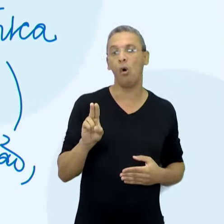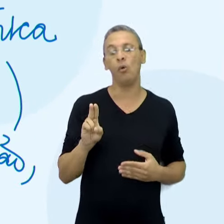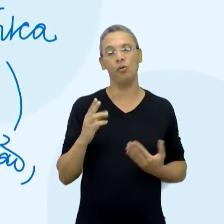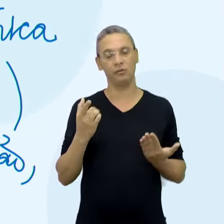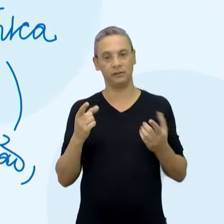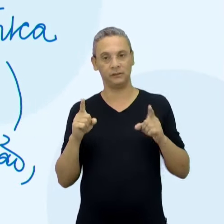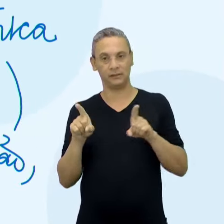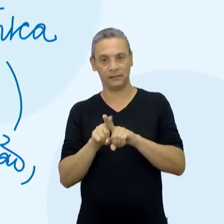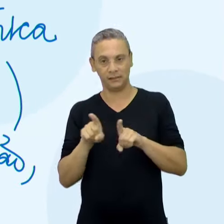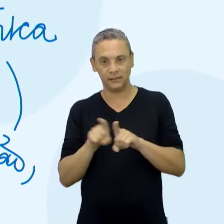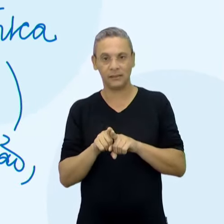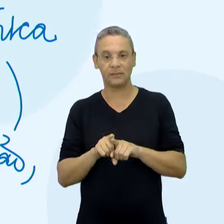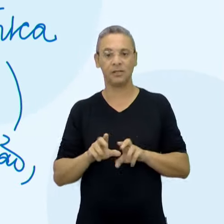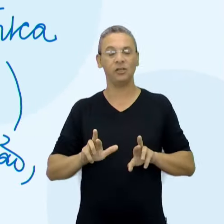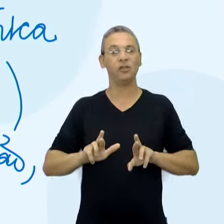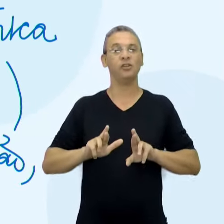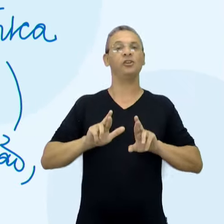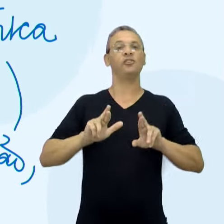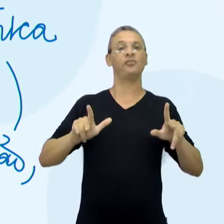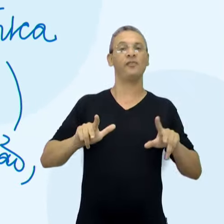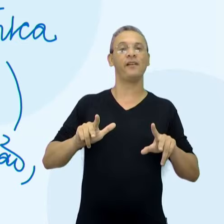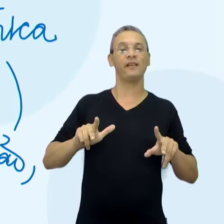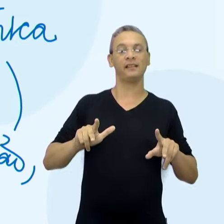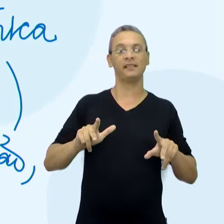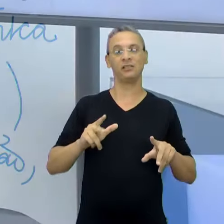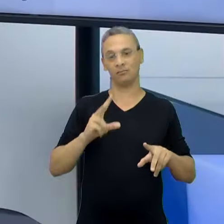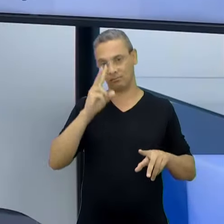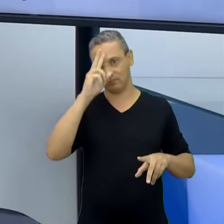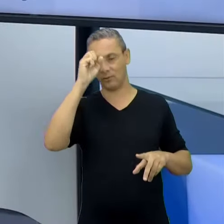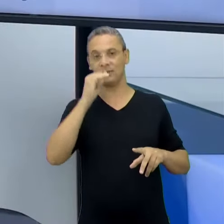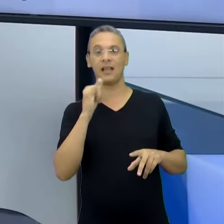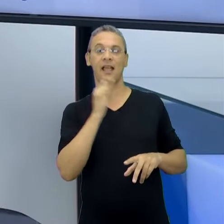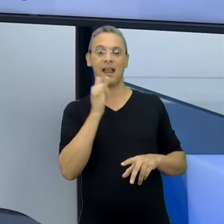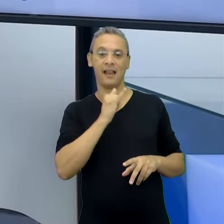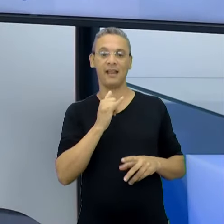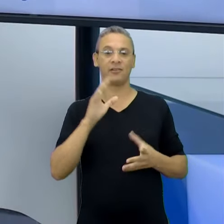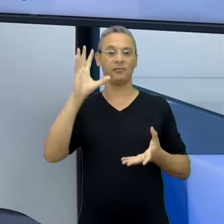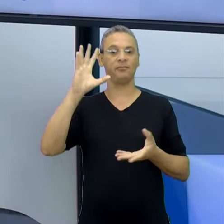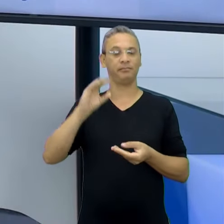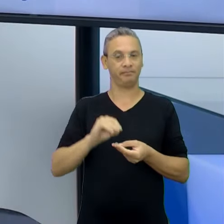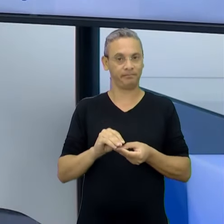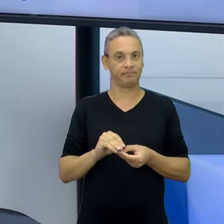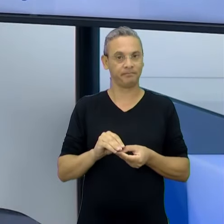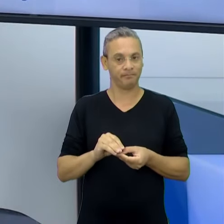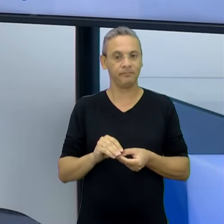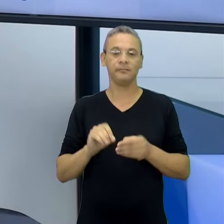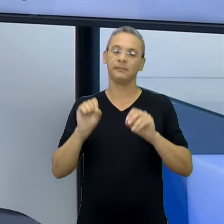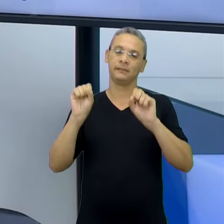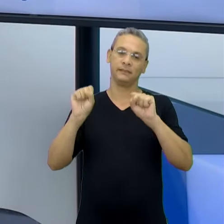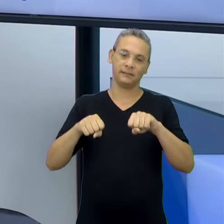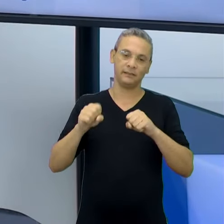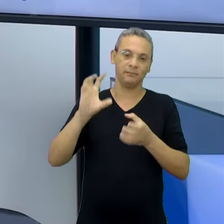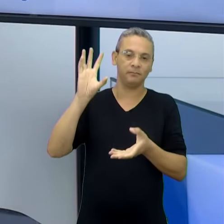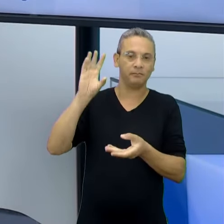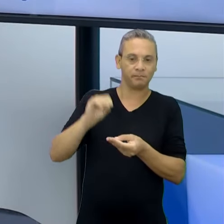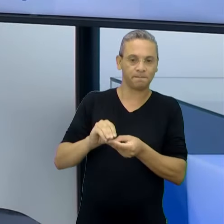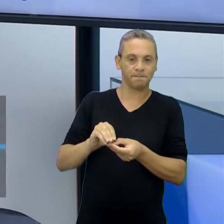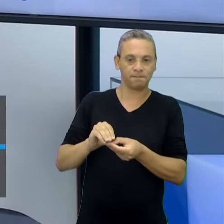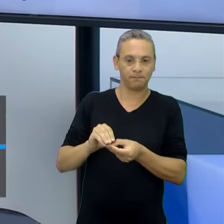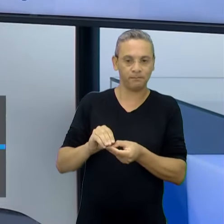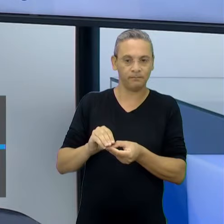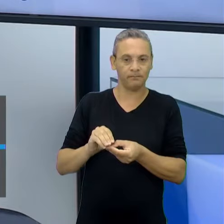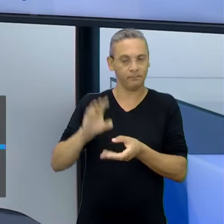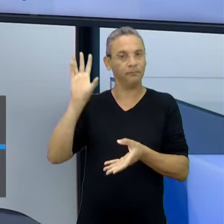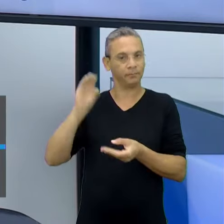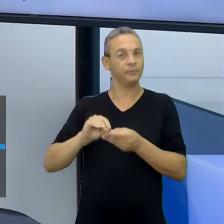melhor, diferença de potencial elétrico. Muito grande, Magno, não dá para dar uma resumida nesse negócio? Dá, a gente já resumiu. Pediu,